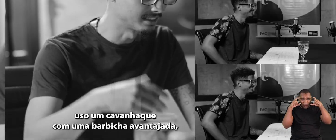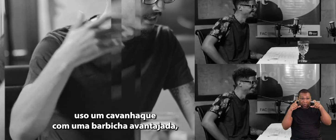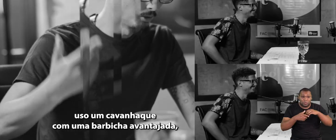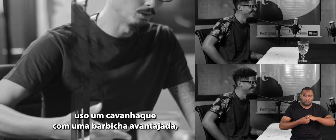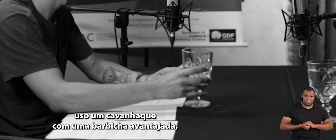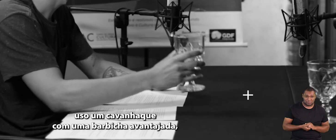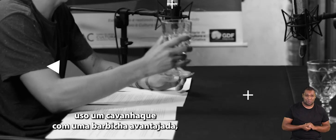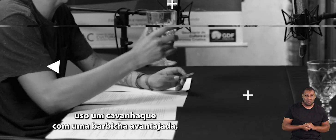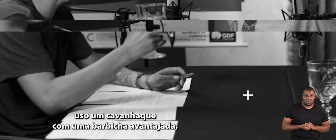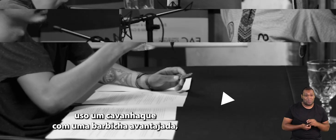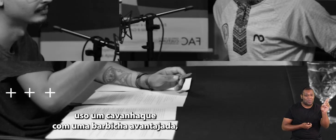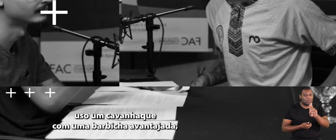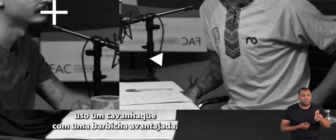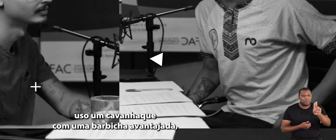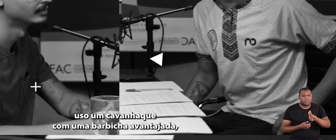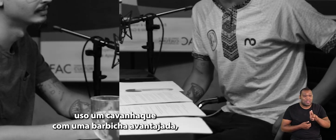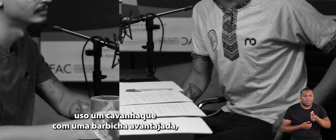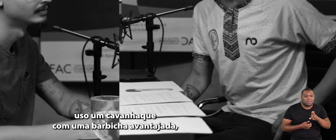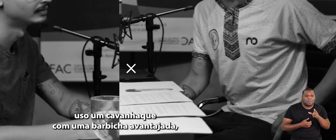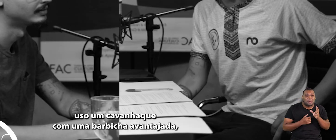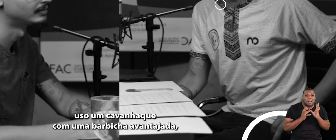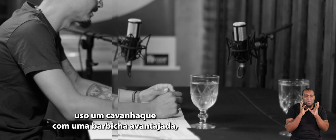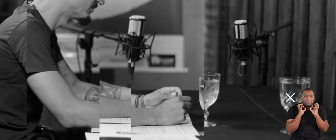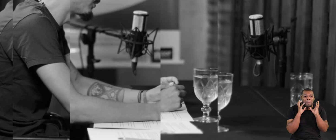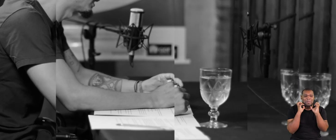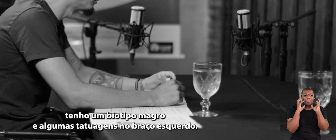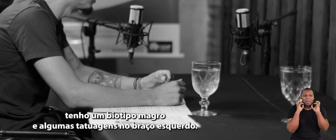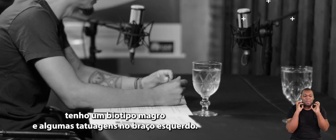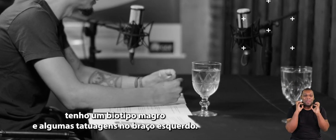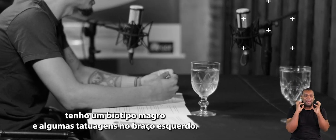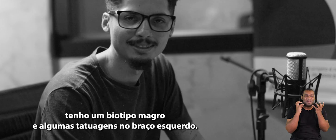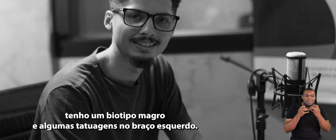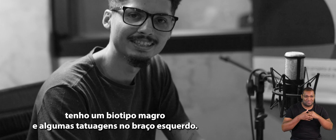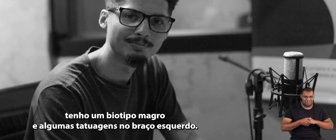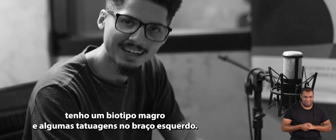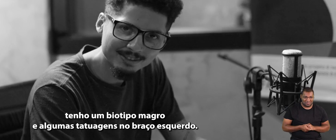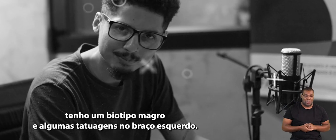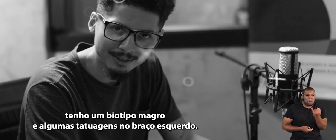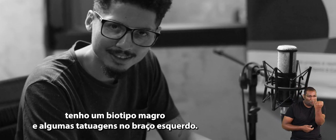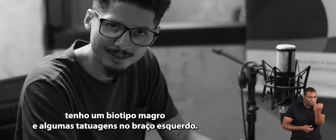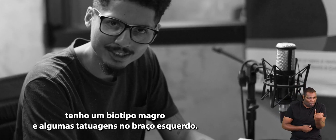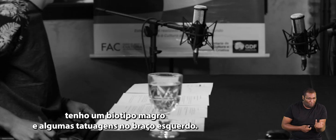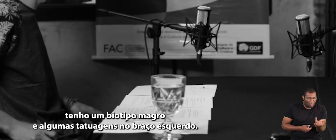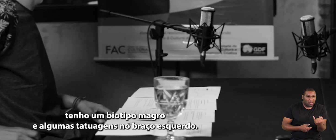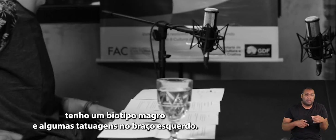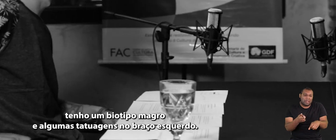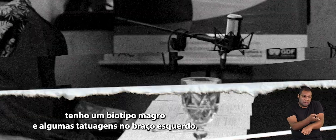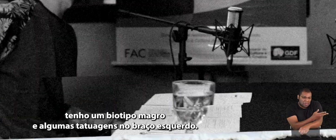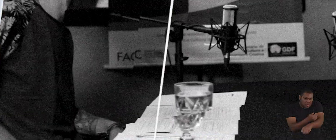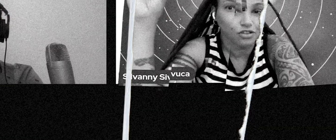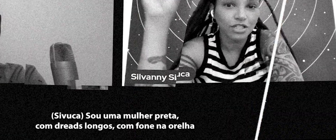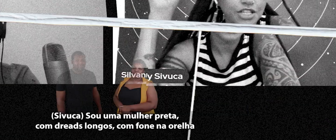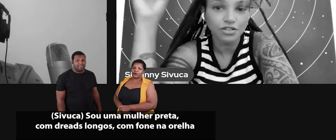uso um cavanhaque com uma barbicha avantajada, tenho um biotipo magro e algumas tatuagens no